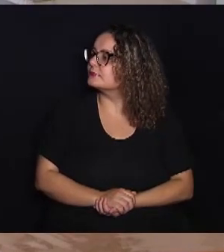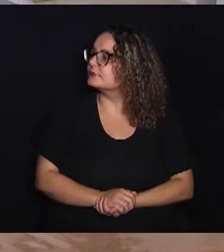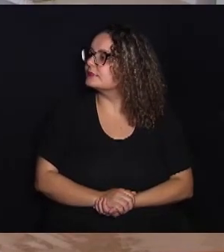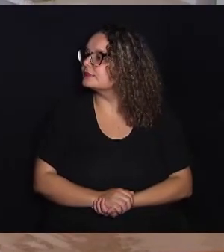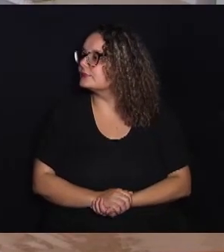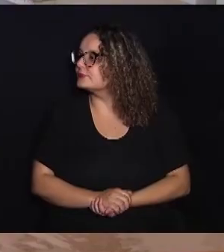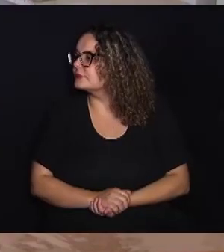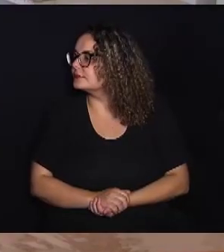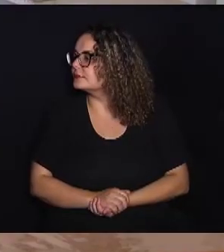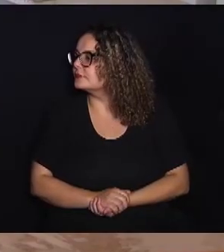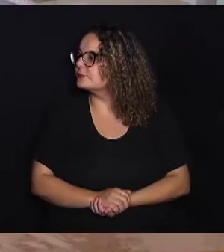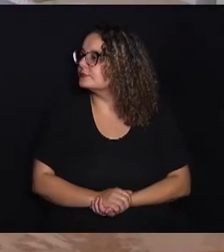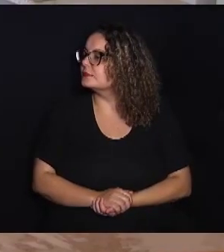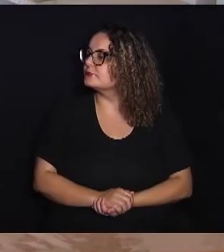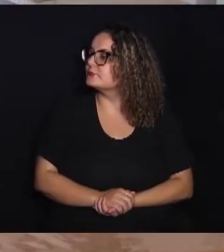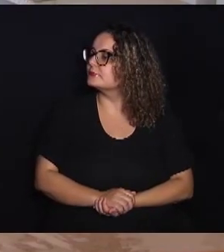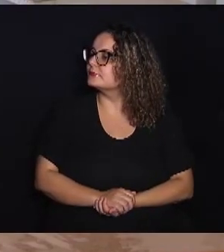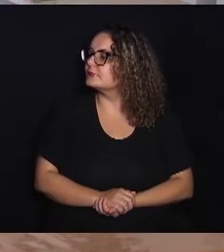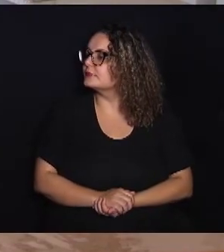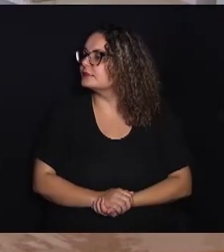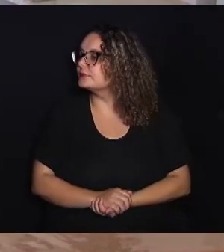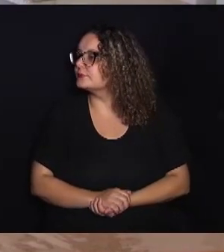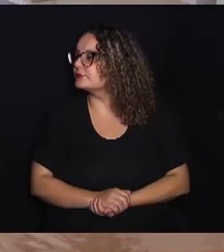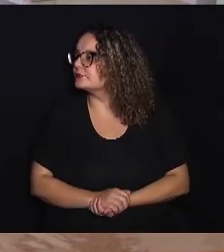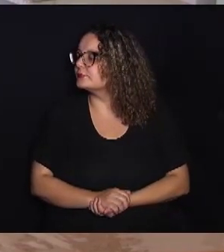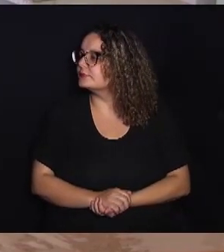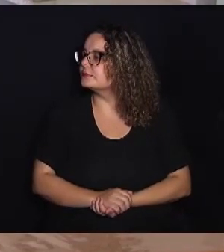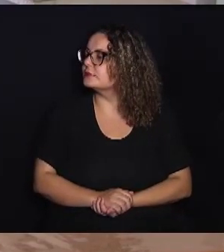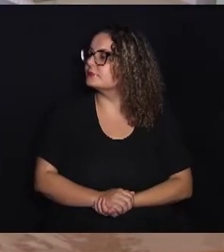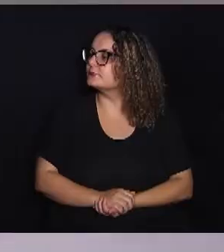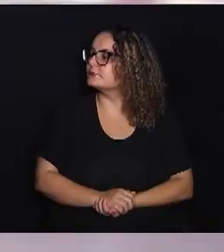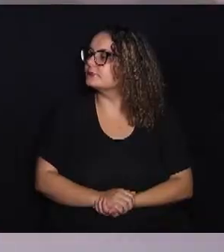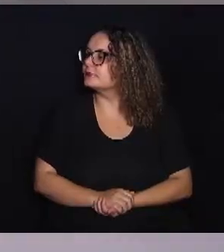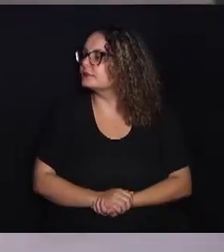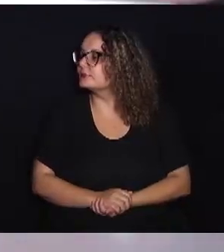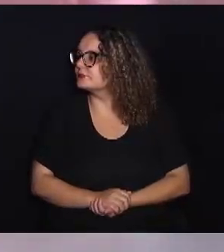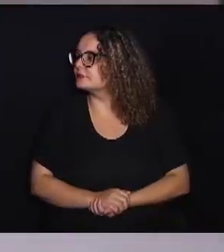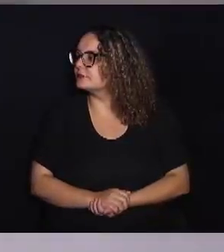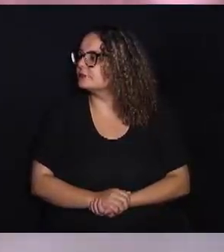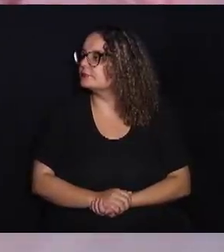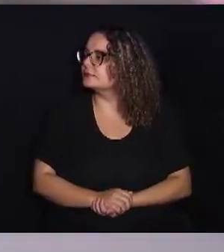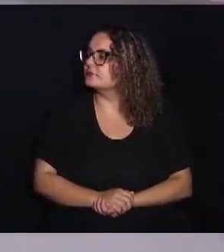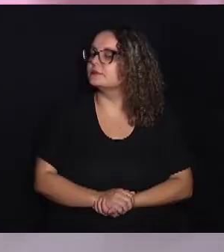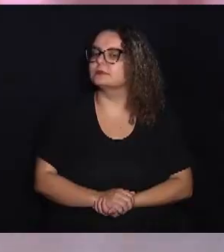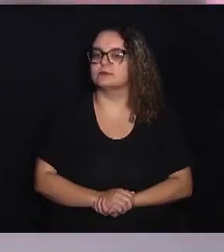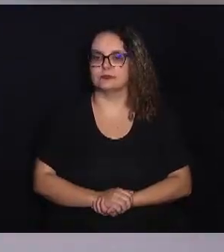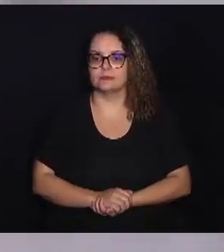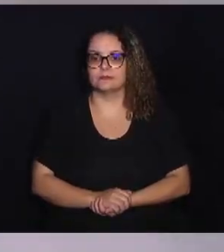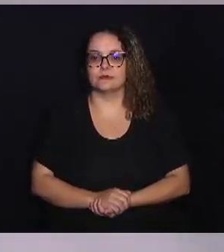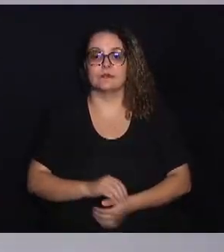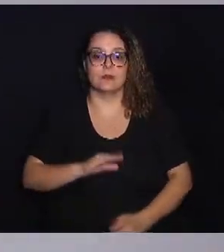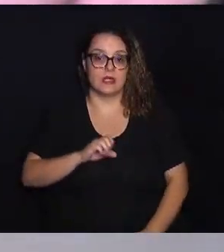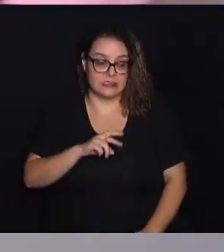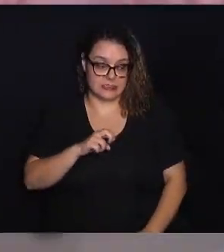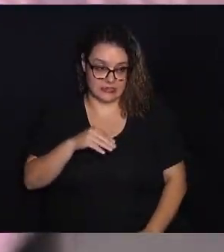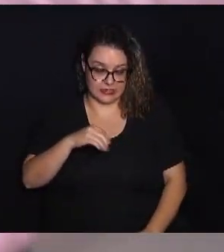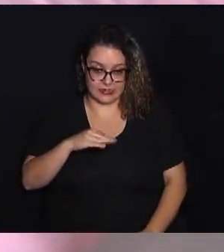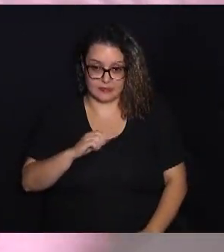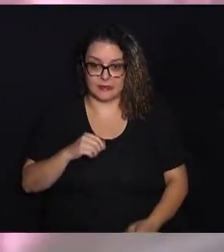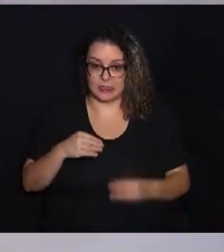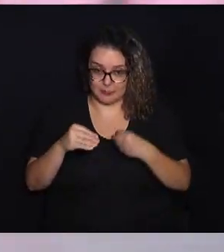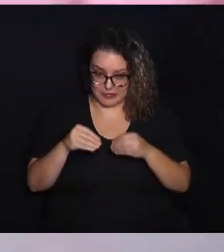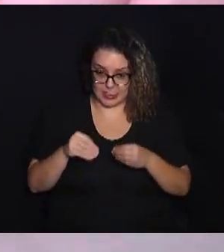peça. Então, o que você pode fazer é segurar com as mãos para fazer um calorzinho, que